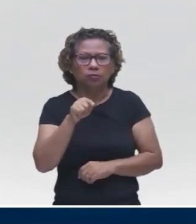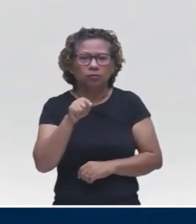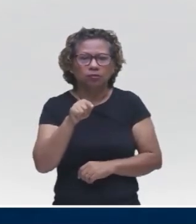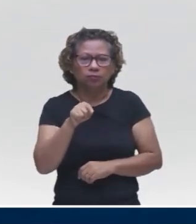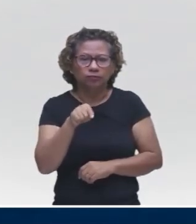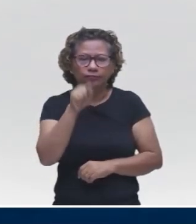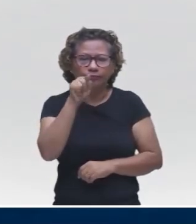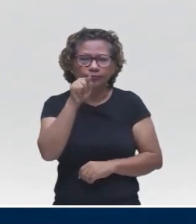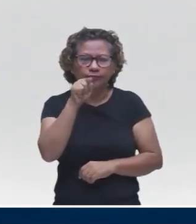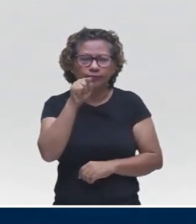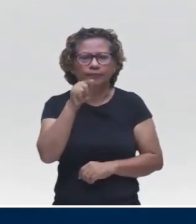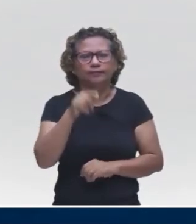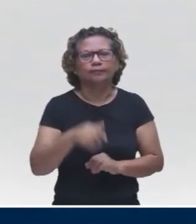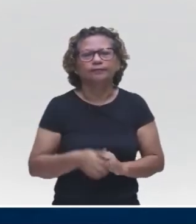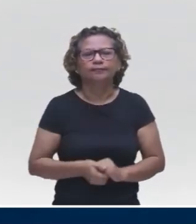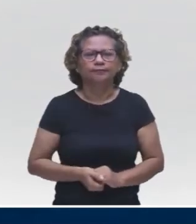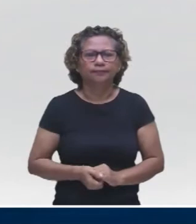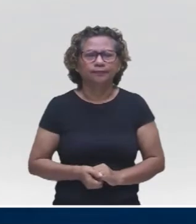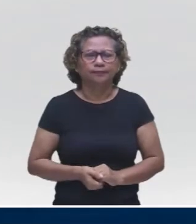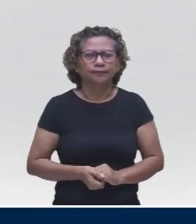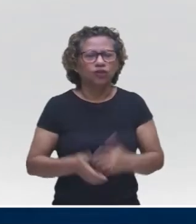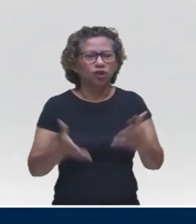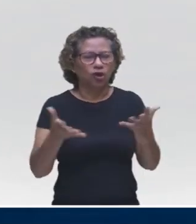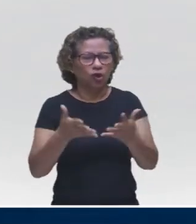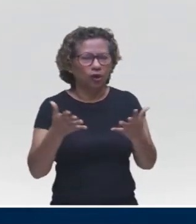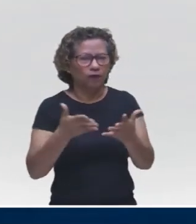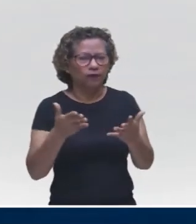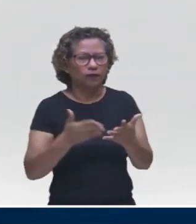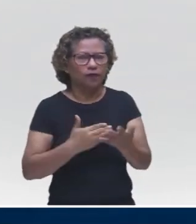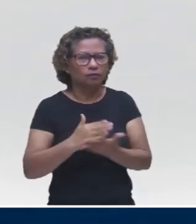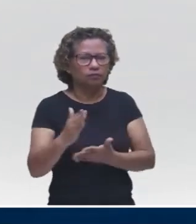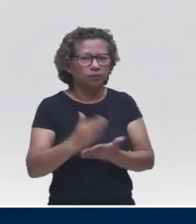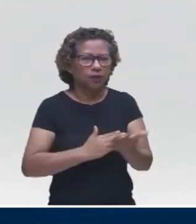Então vamos ver aqui algumas situações.